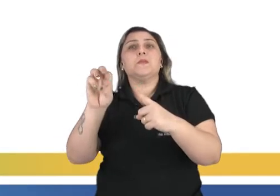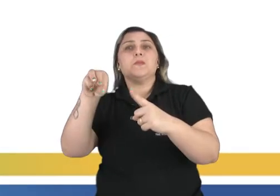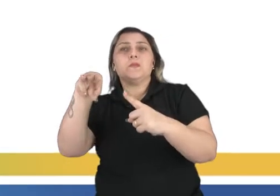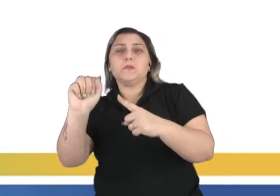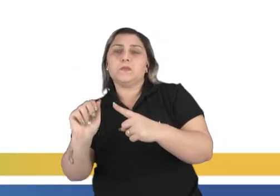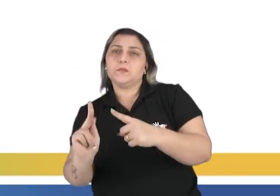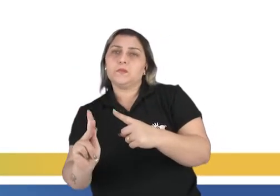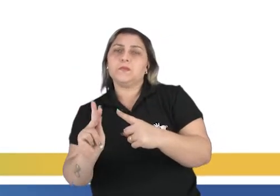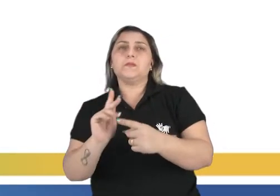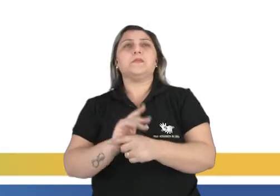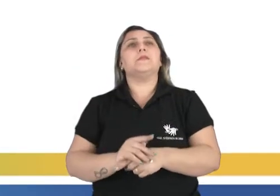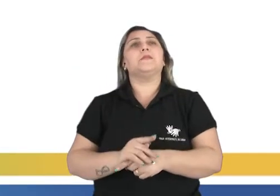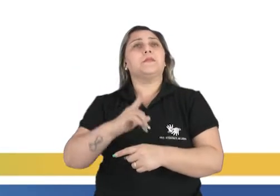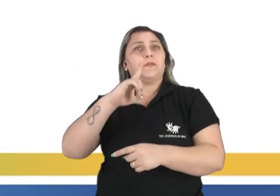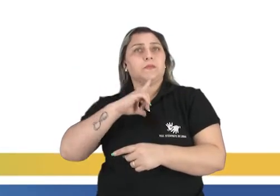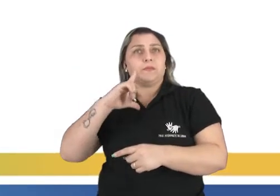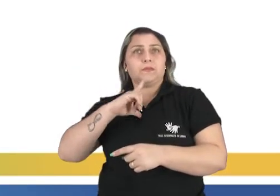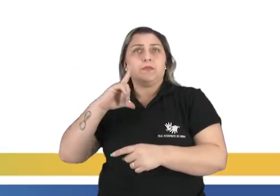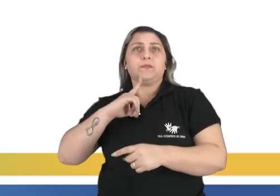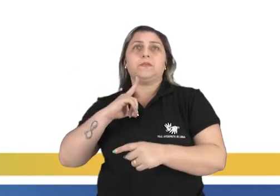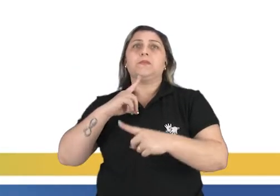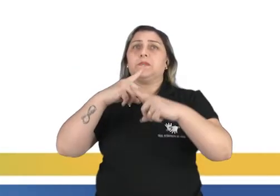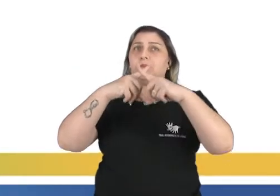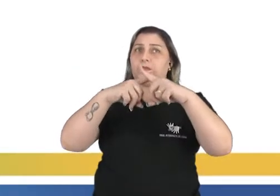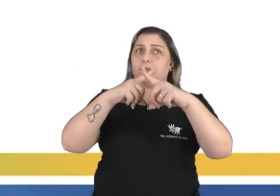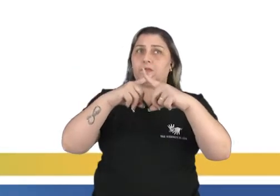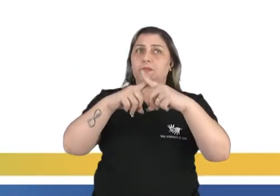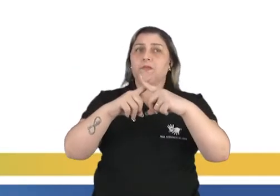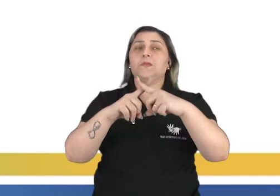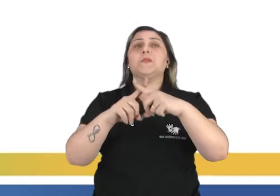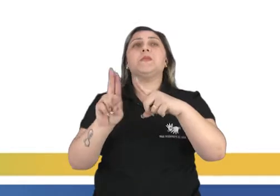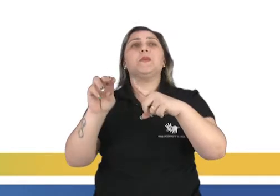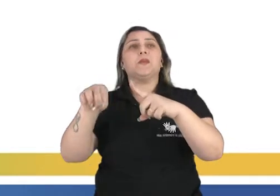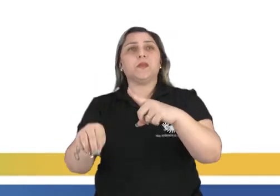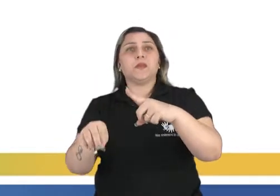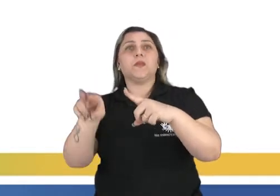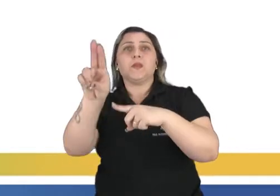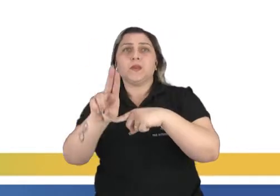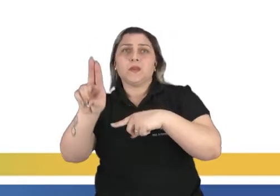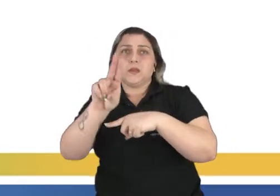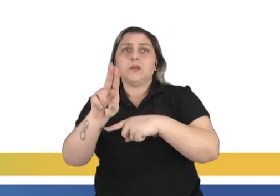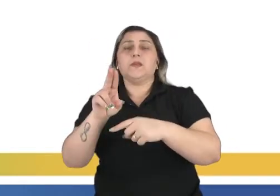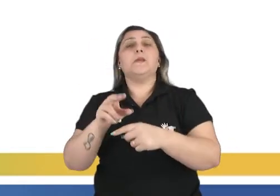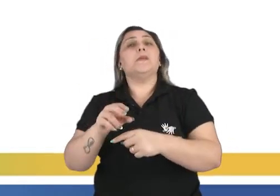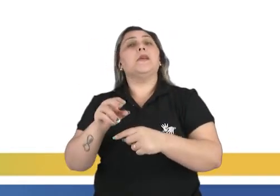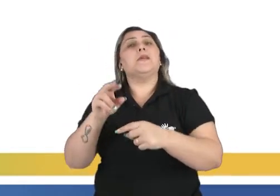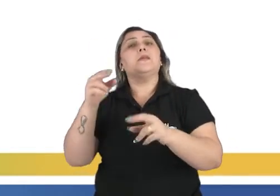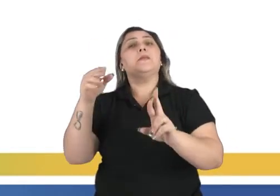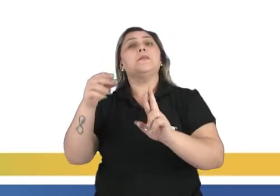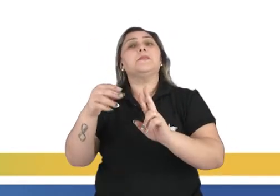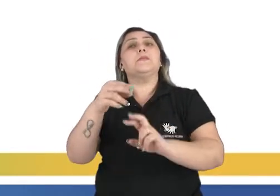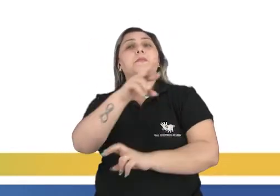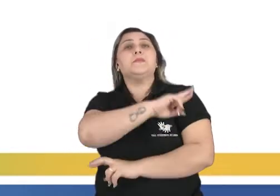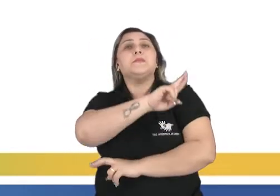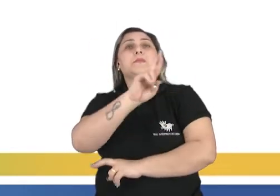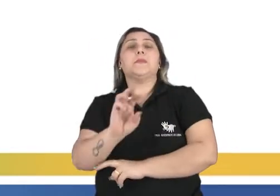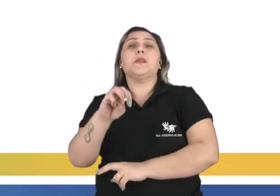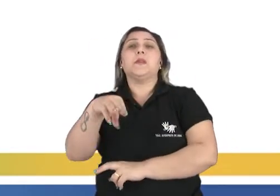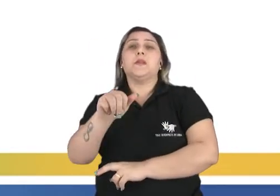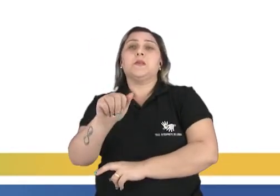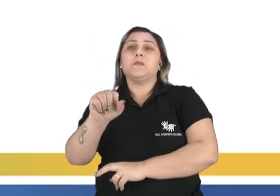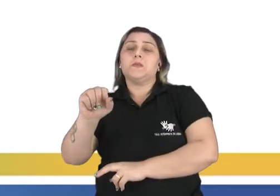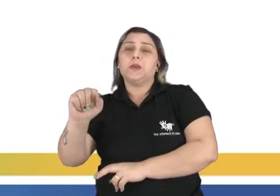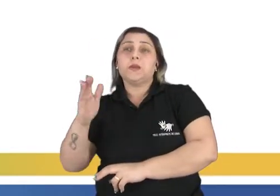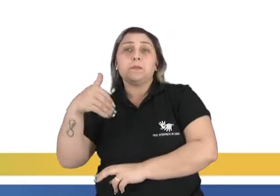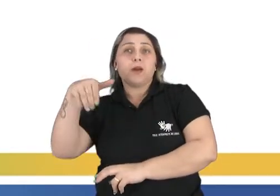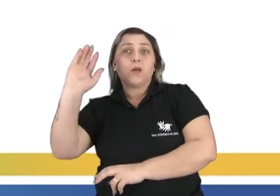tá ok? O grama possui como múltiplos unidades de medidas utilizadas para representar a massa de objeto com